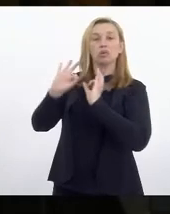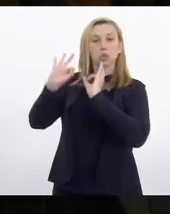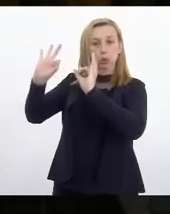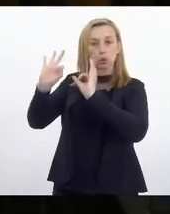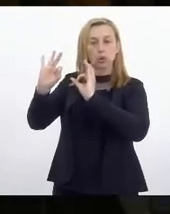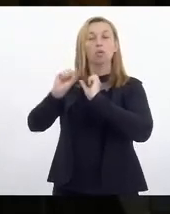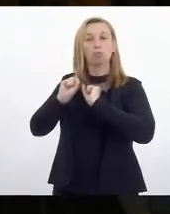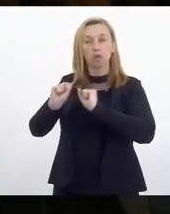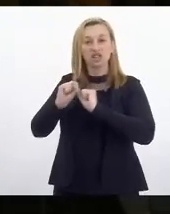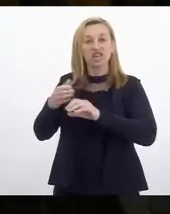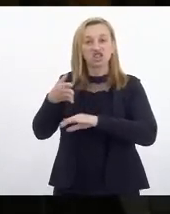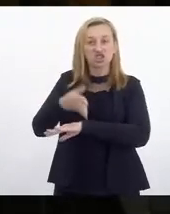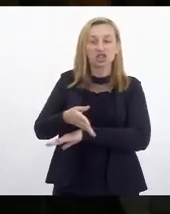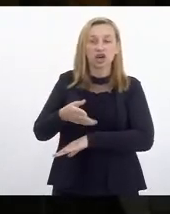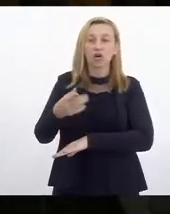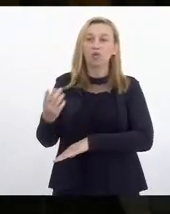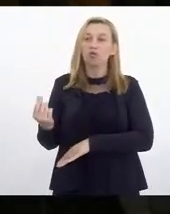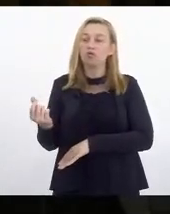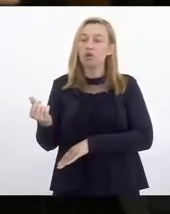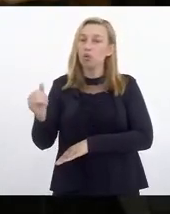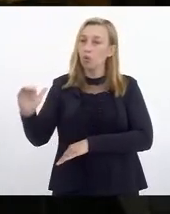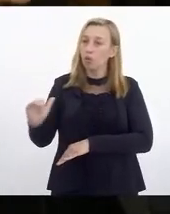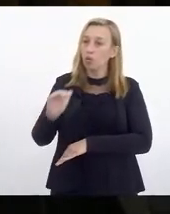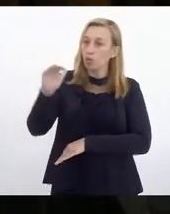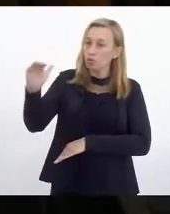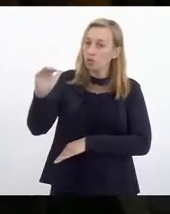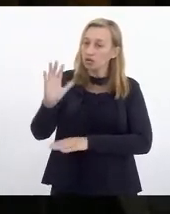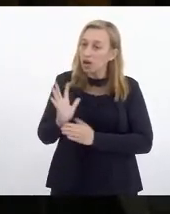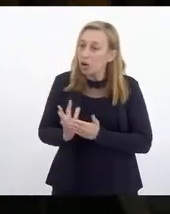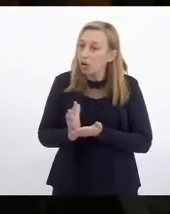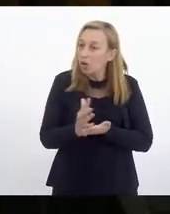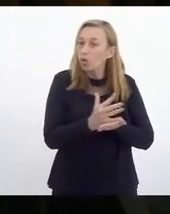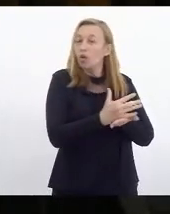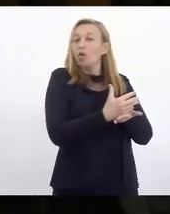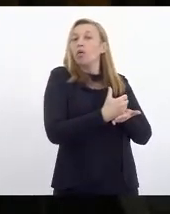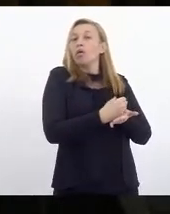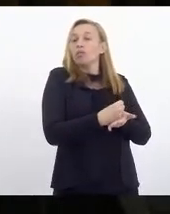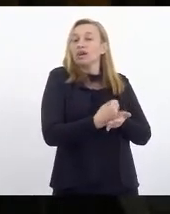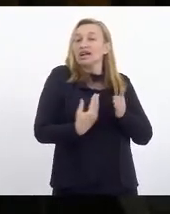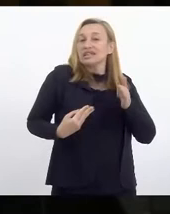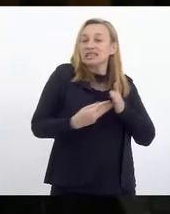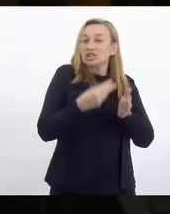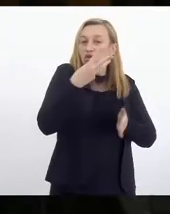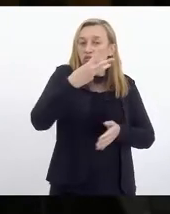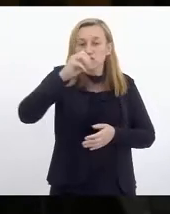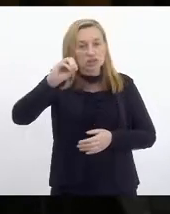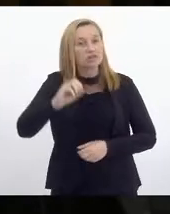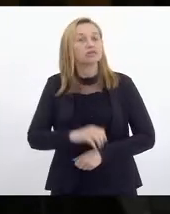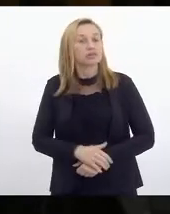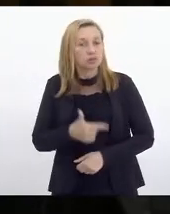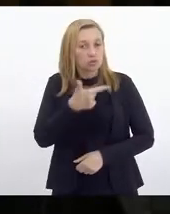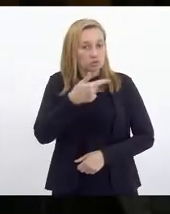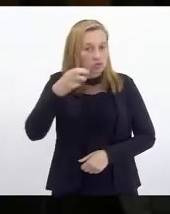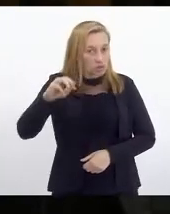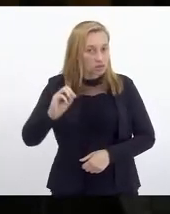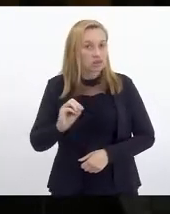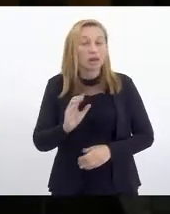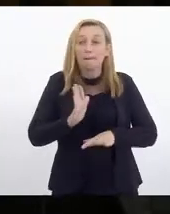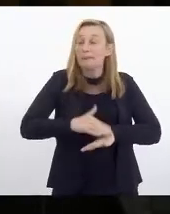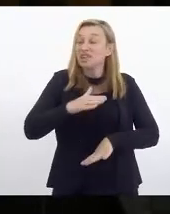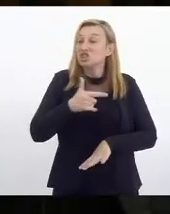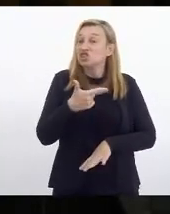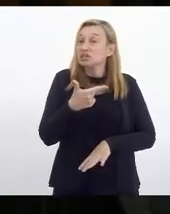poderá chegar a valor superior acumulada, né? Até 2030, 2230, a mais de